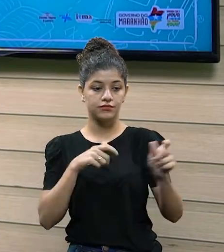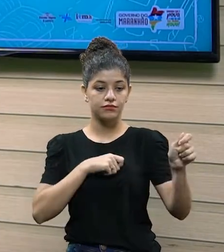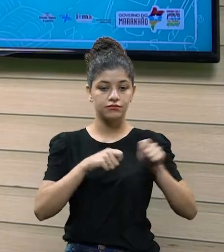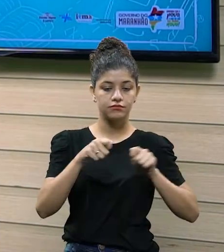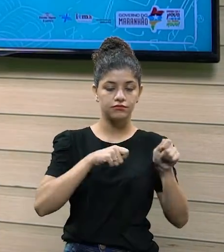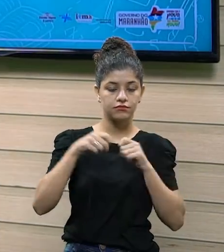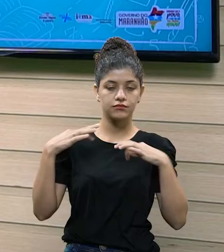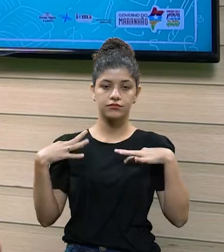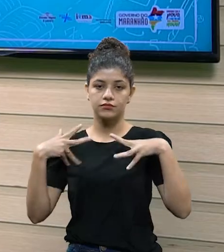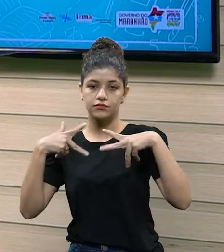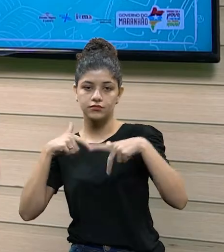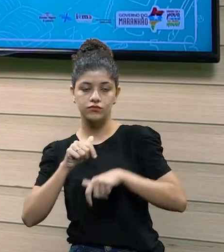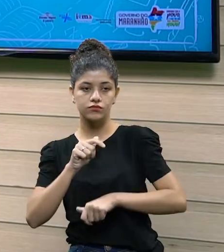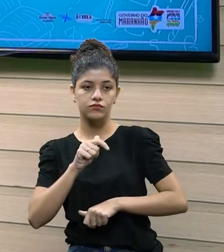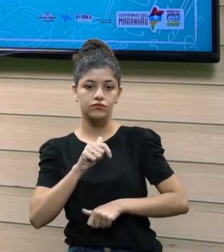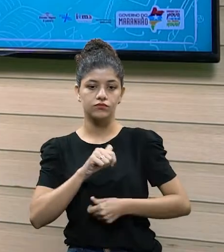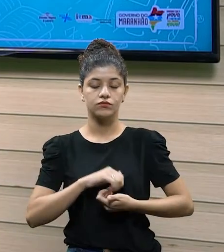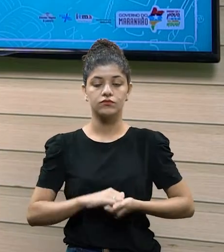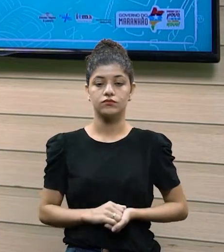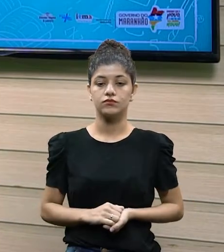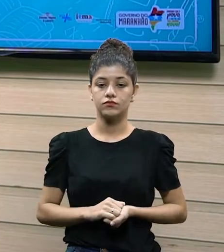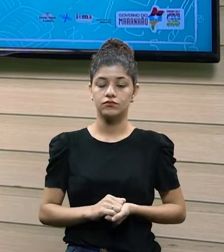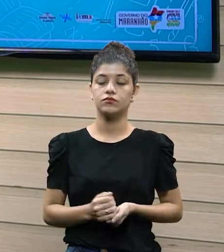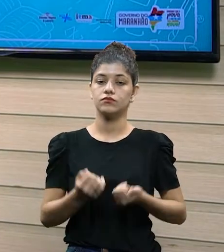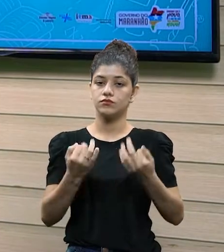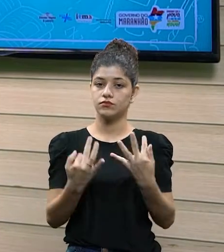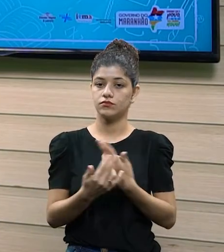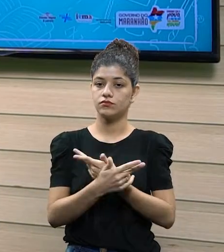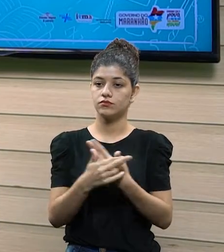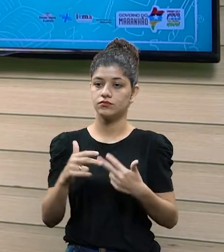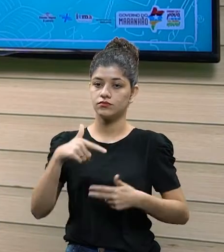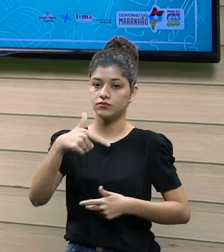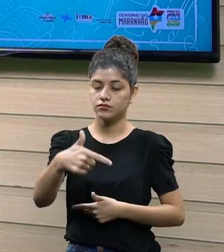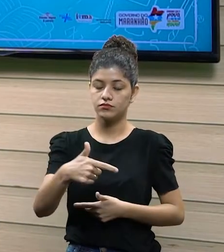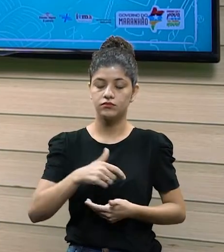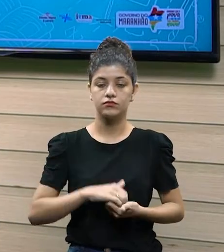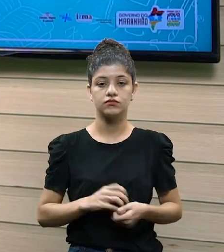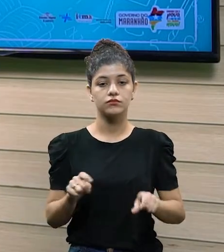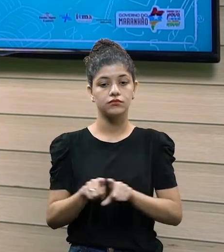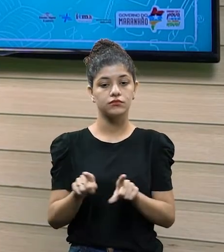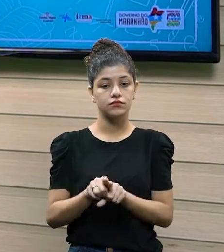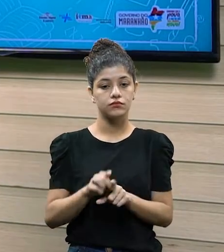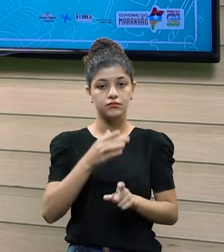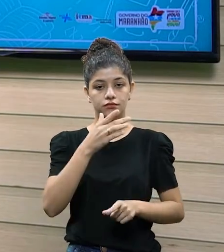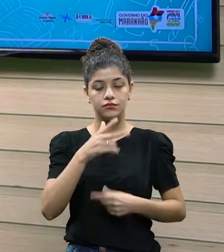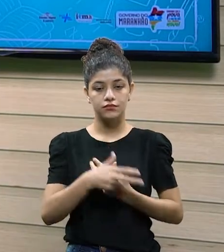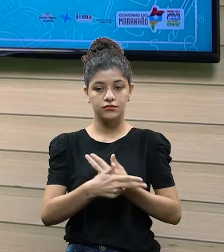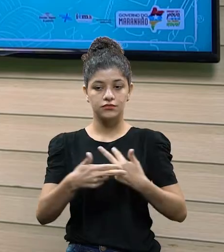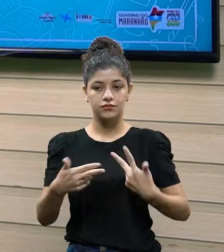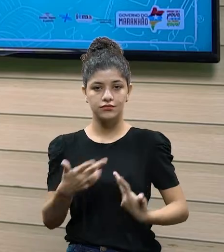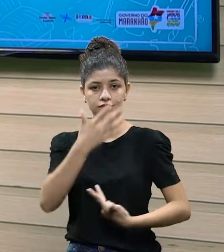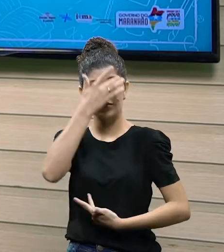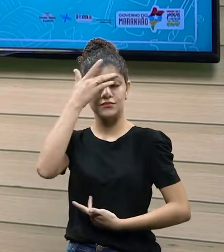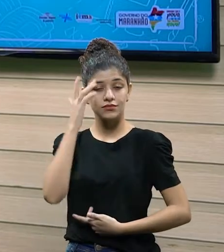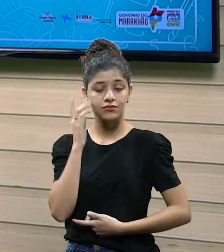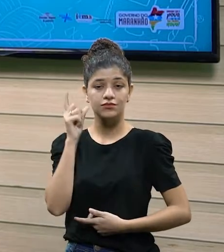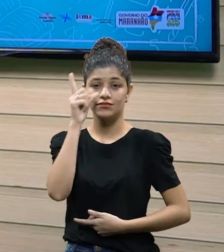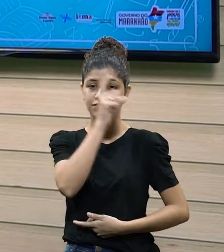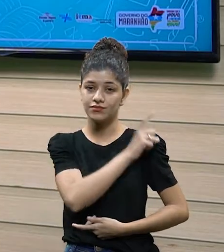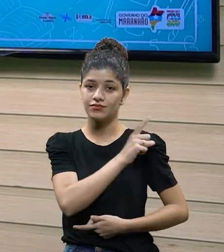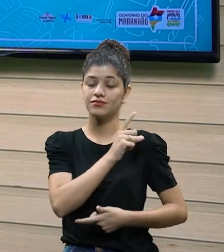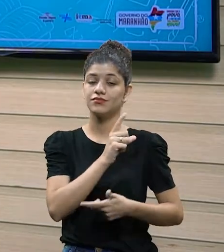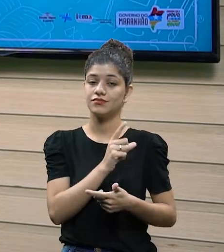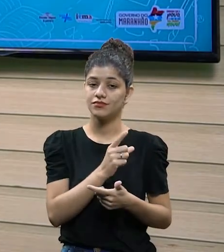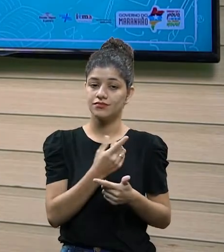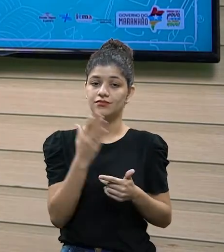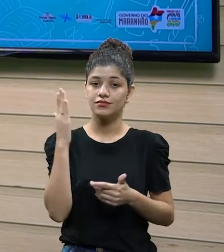que vão agregar valores a marcas, nós vamos falar isso lá na frente, ao mesmo tempo essas pessoas elas são complexas, elas são difíceis de serem estudadas.